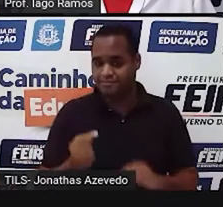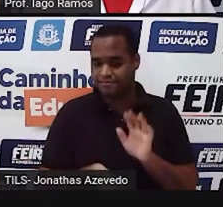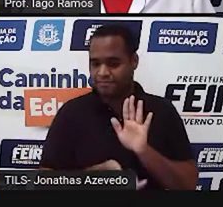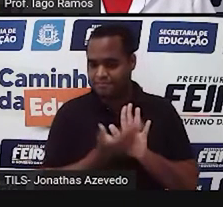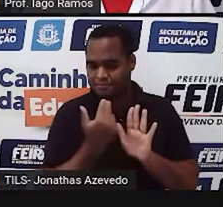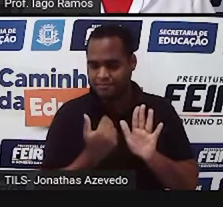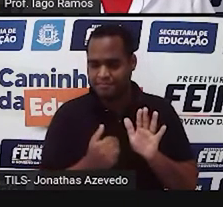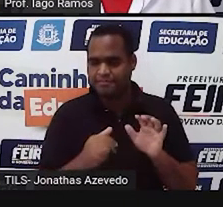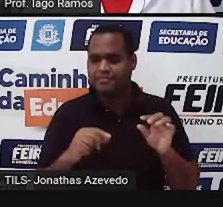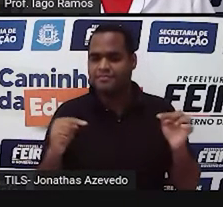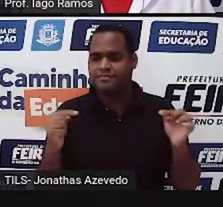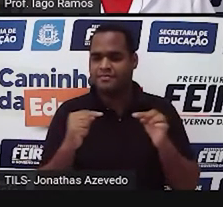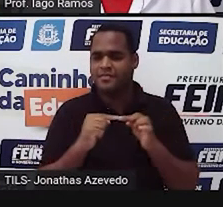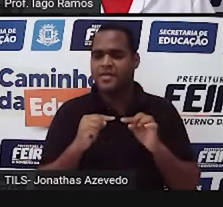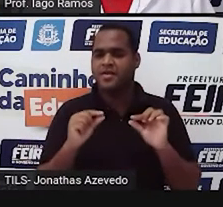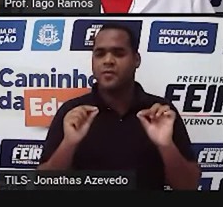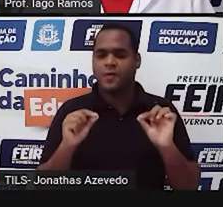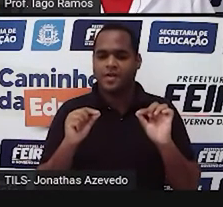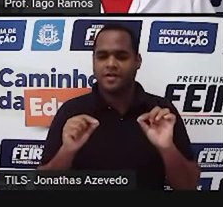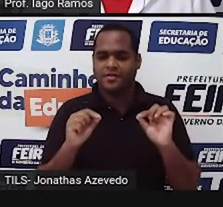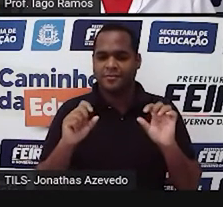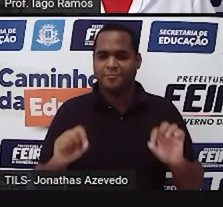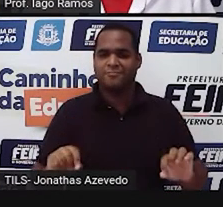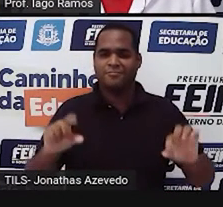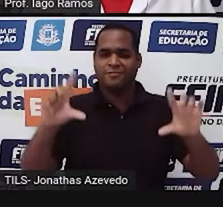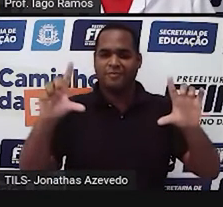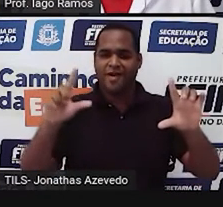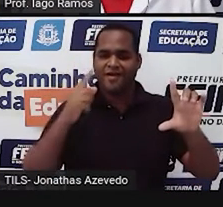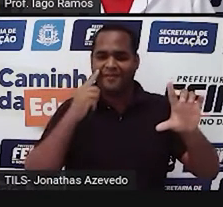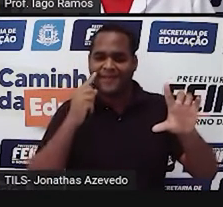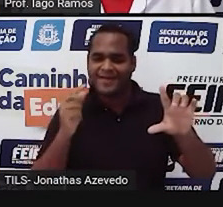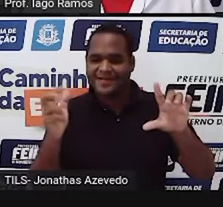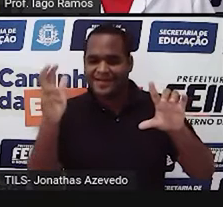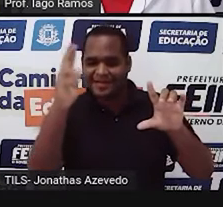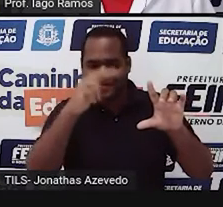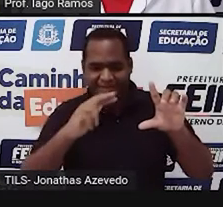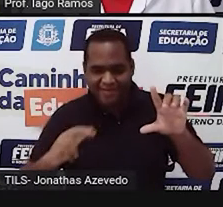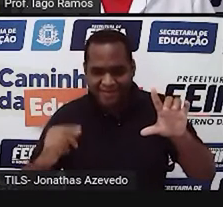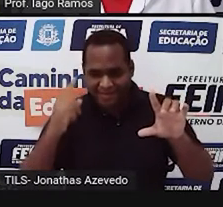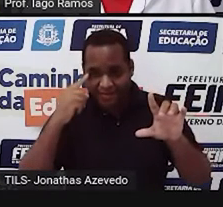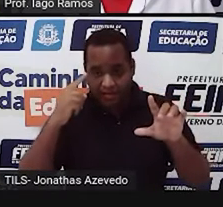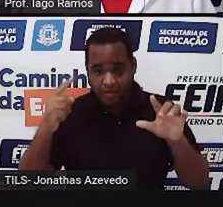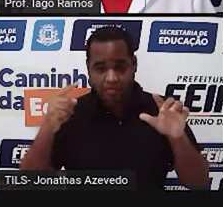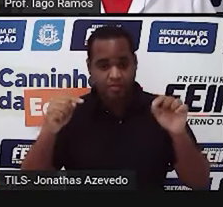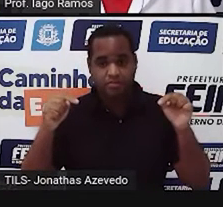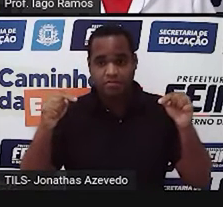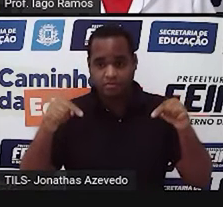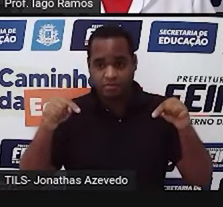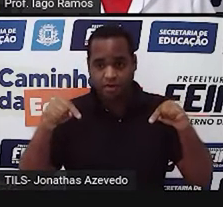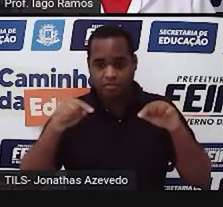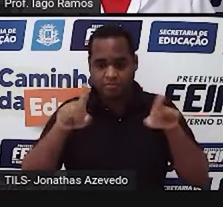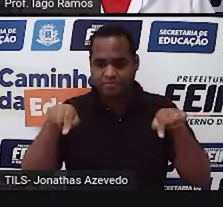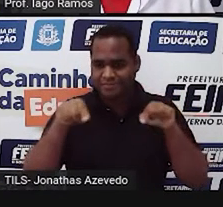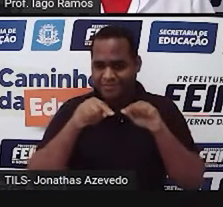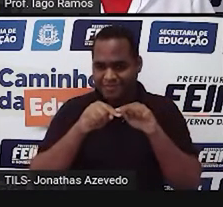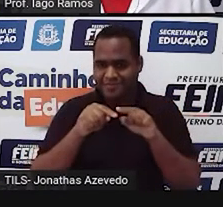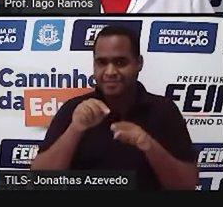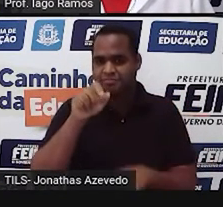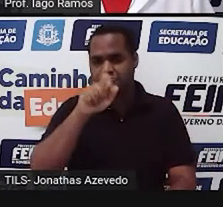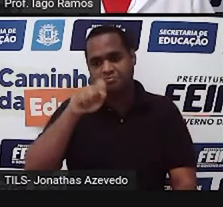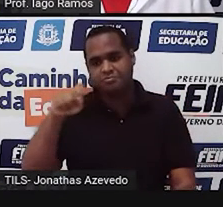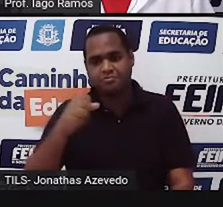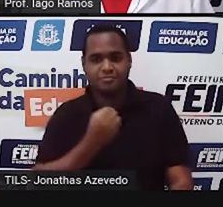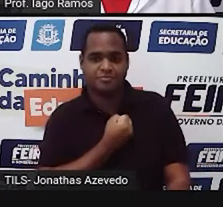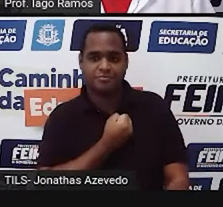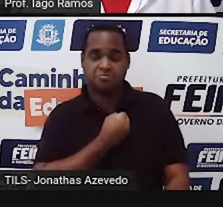like como se fosse uma lousa né um quadro de sala de aula tá E tá escrito ali alguns